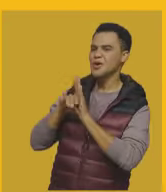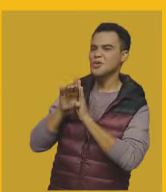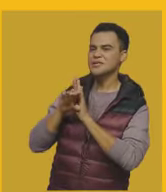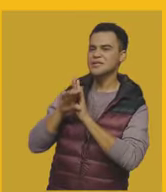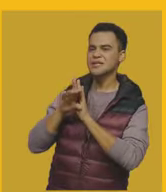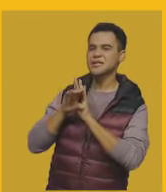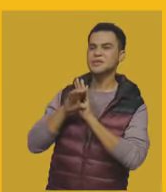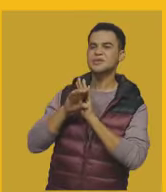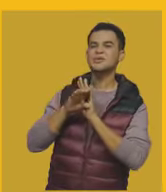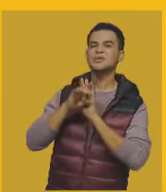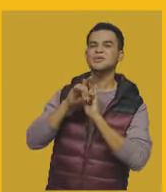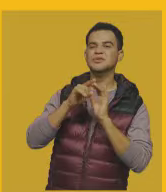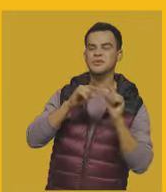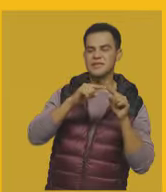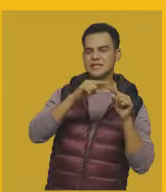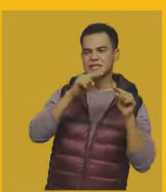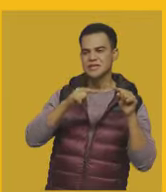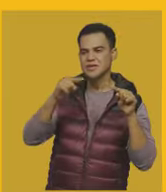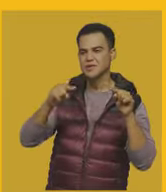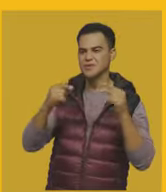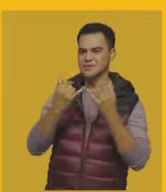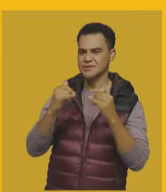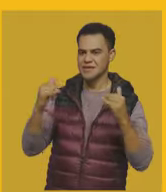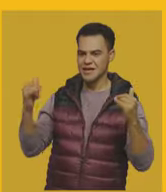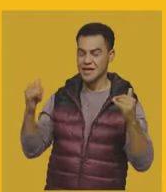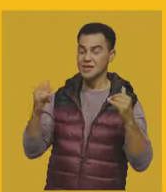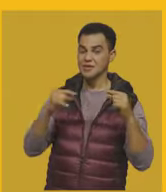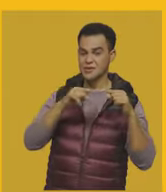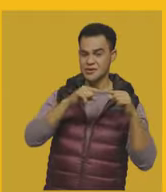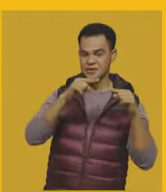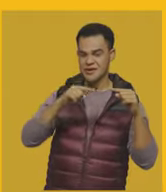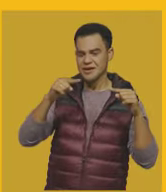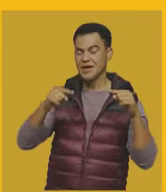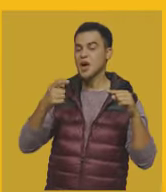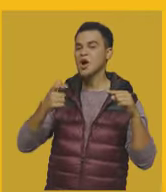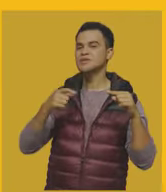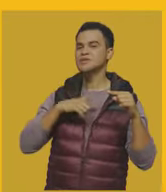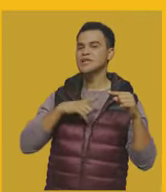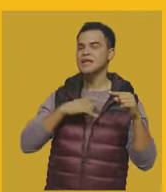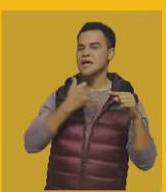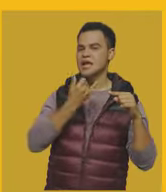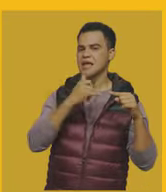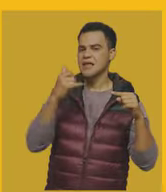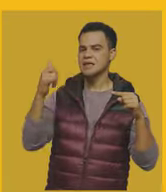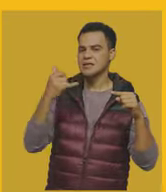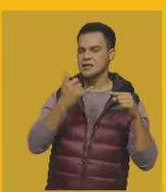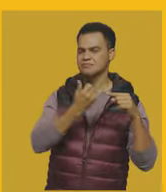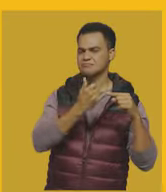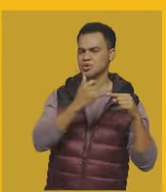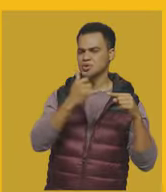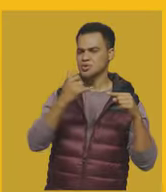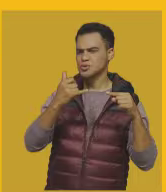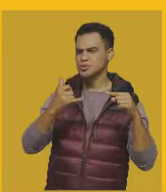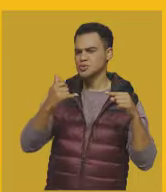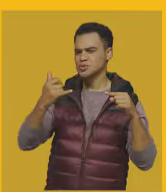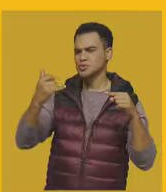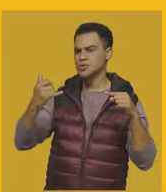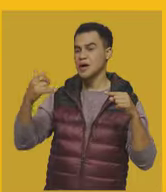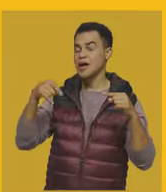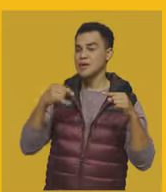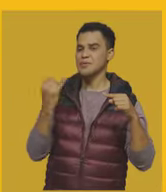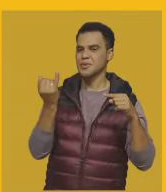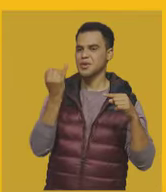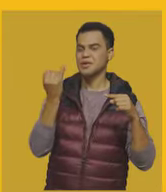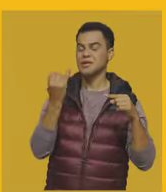que é um caminho fechado por onde a corrente elétrica vai passar. É importantíssimo que isso exista, caso contrário, nada que